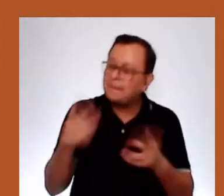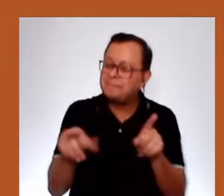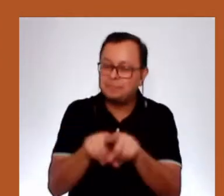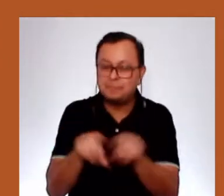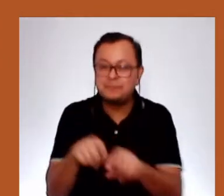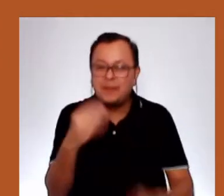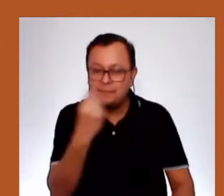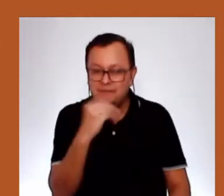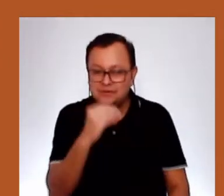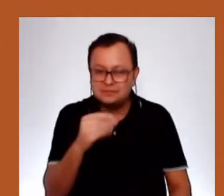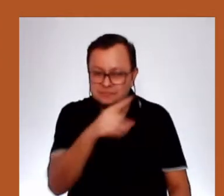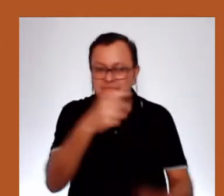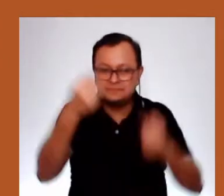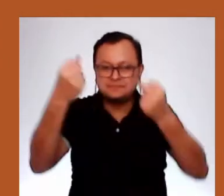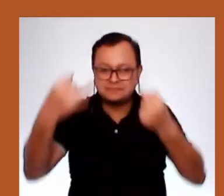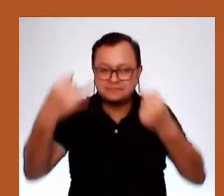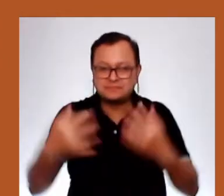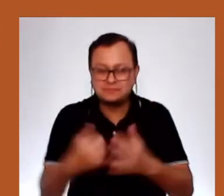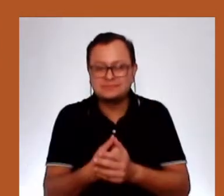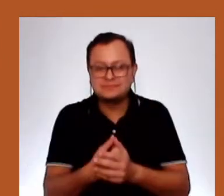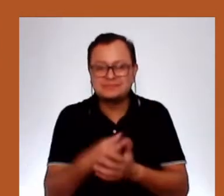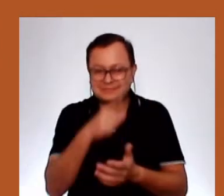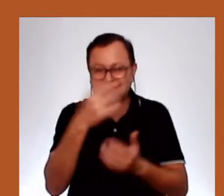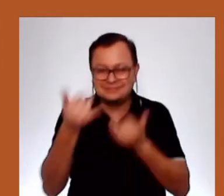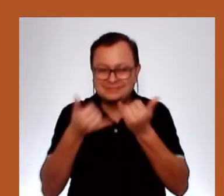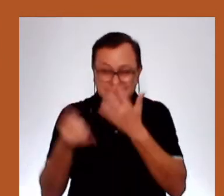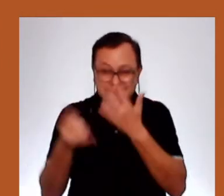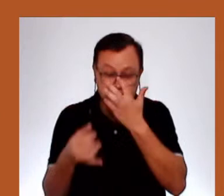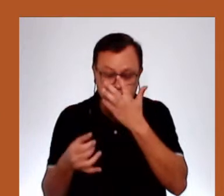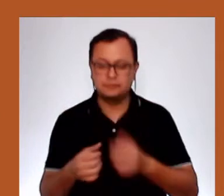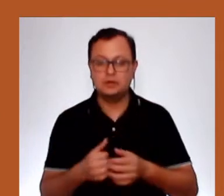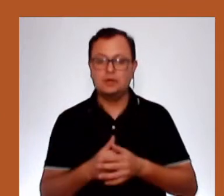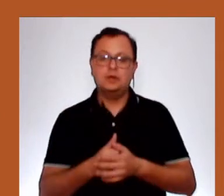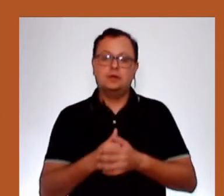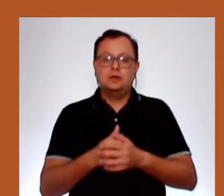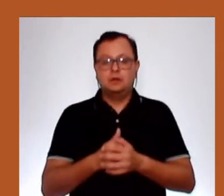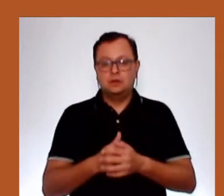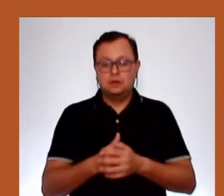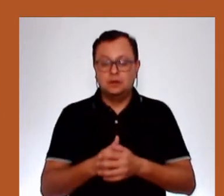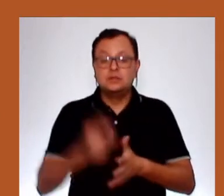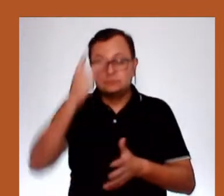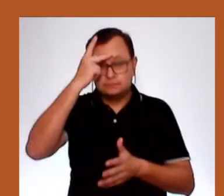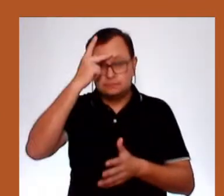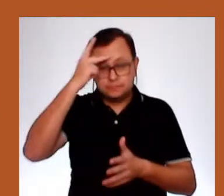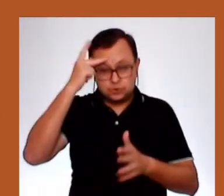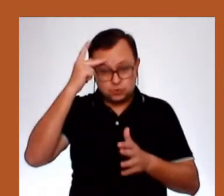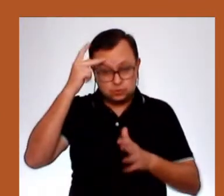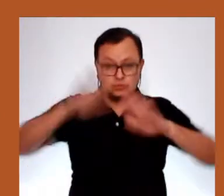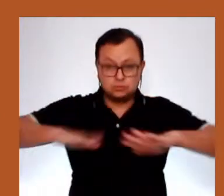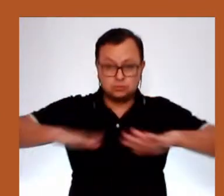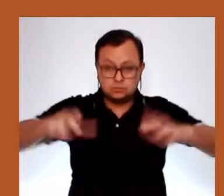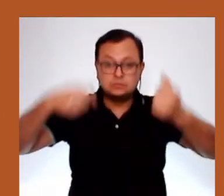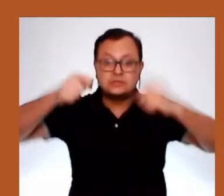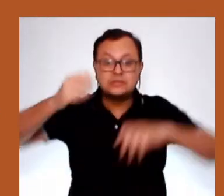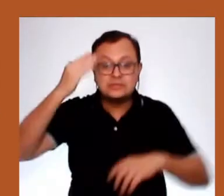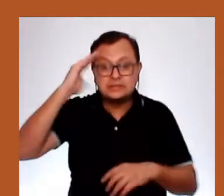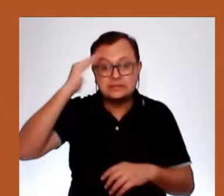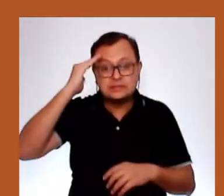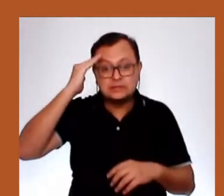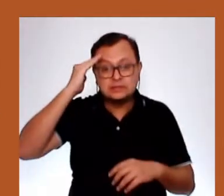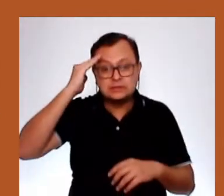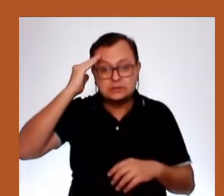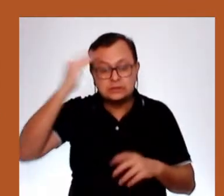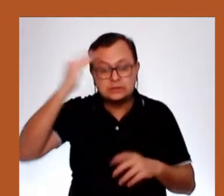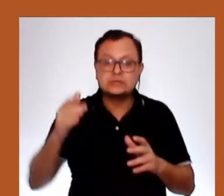sua fala, a sua brincadeira, Vera, que essa, enfim, para que as pessoas entendam exatamente quais são os